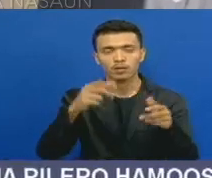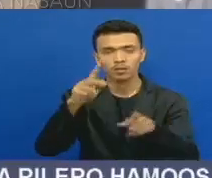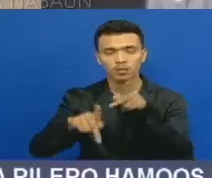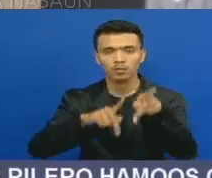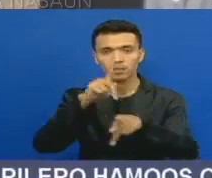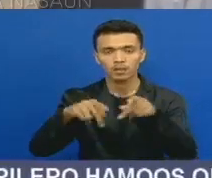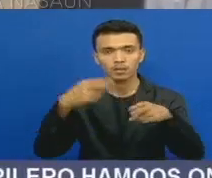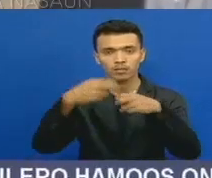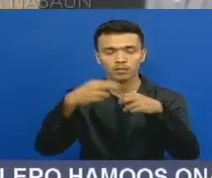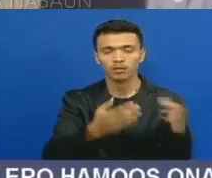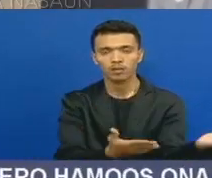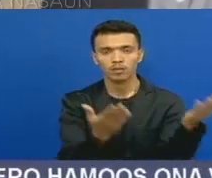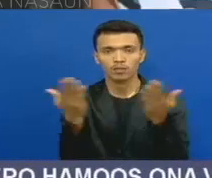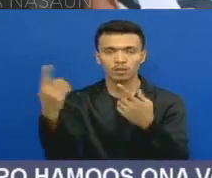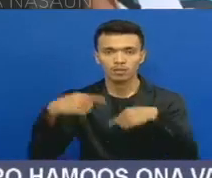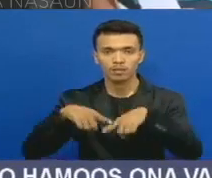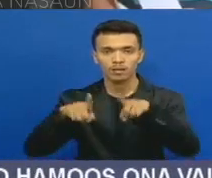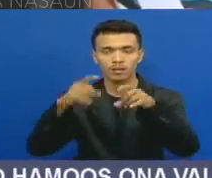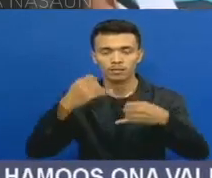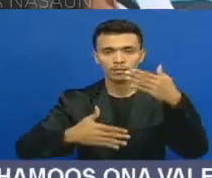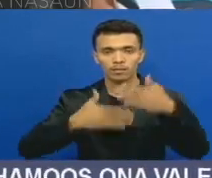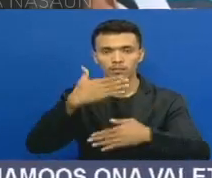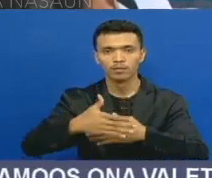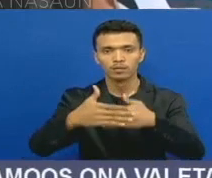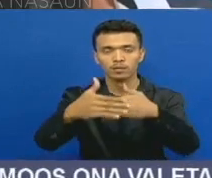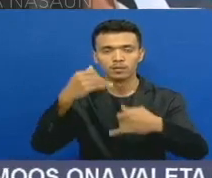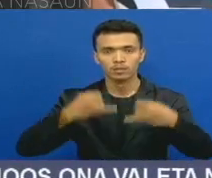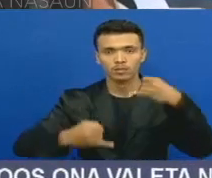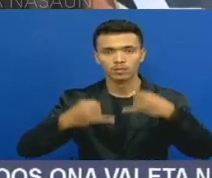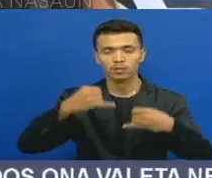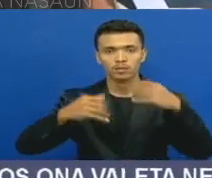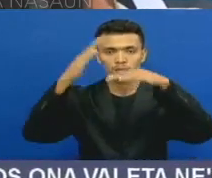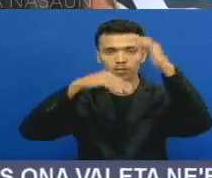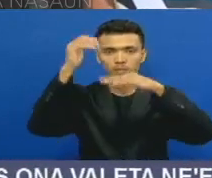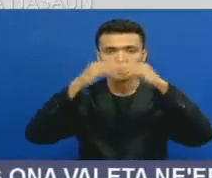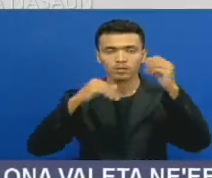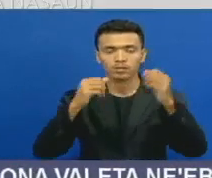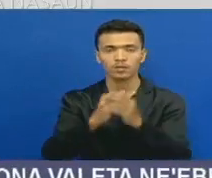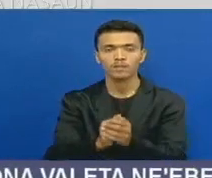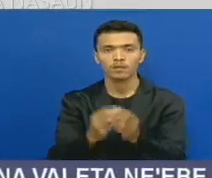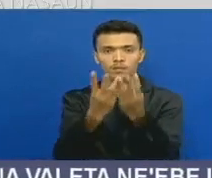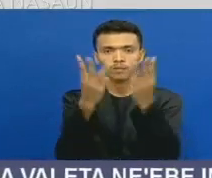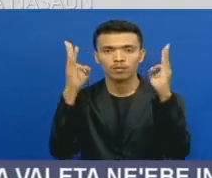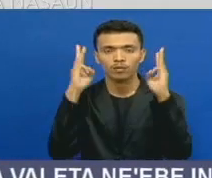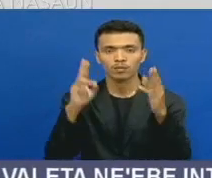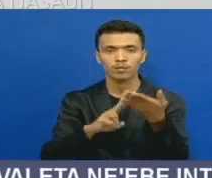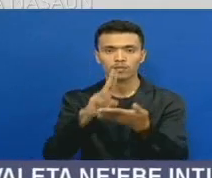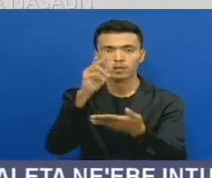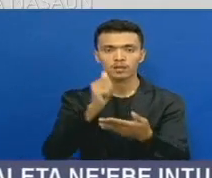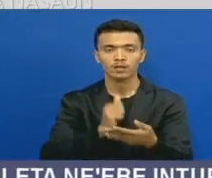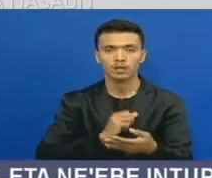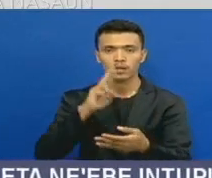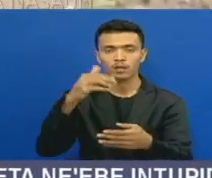comunidade afetado sira belelori ba processo justiça. Processo construção moro cidade universitário Aileu. Sidau